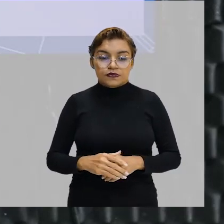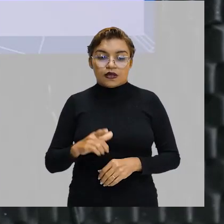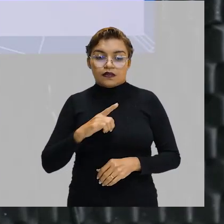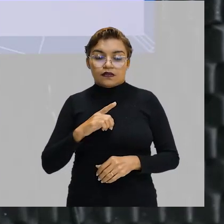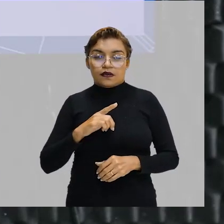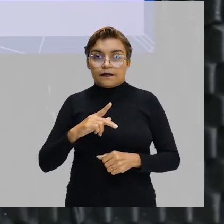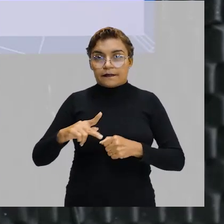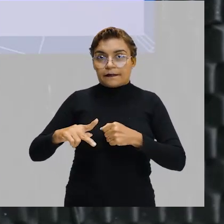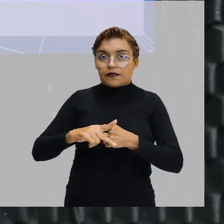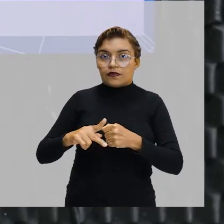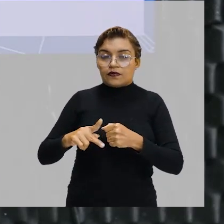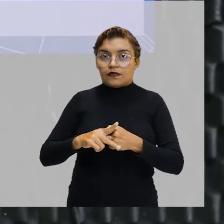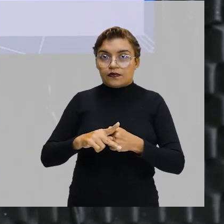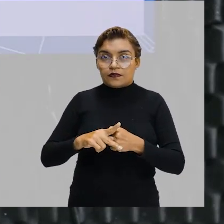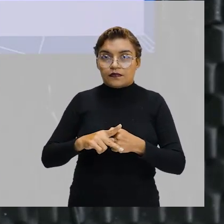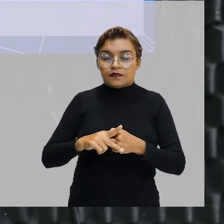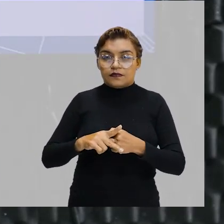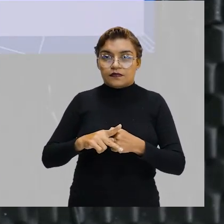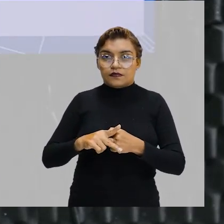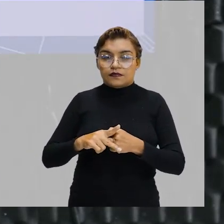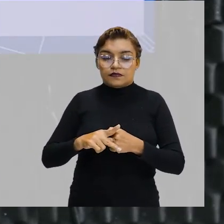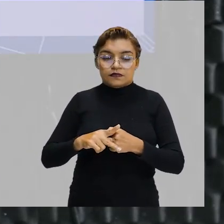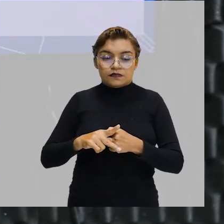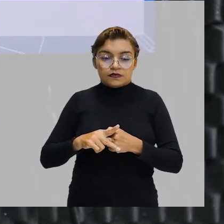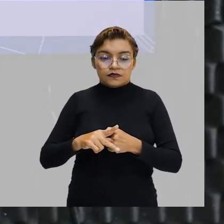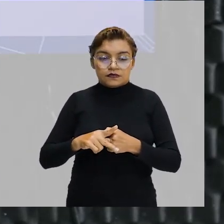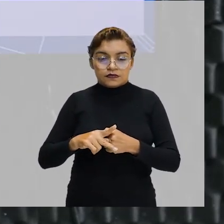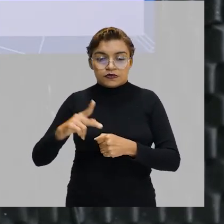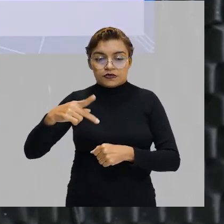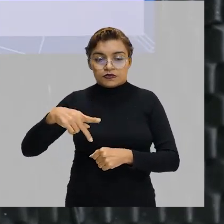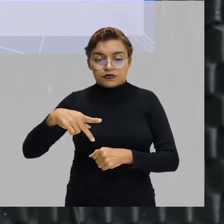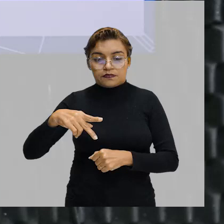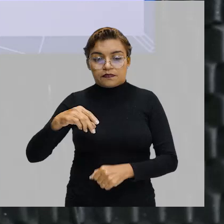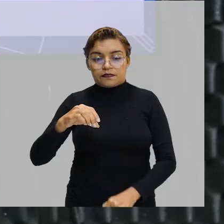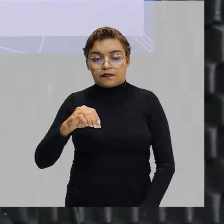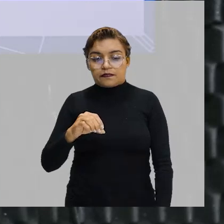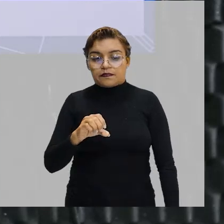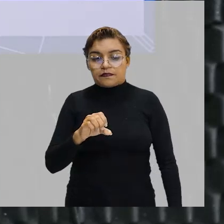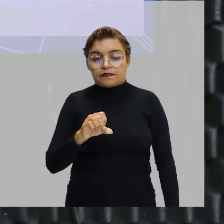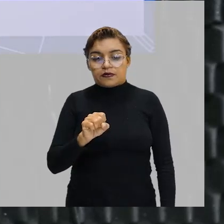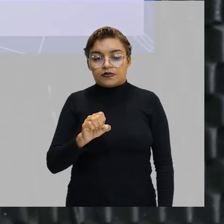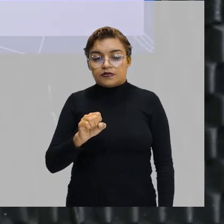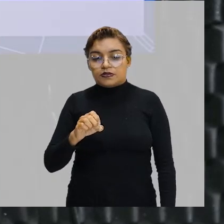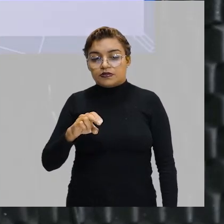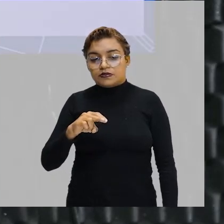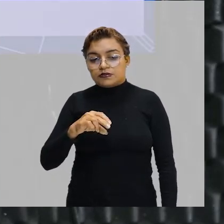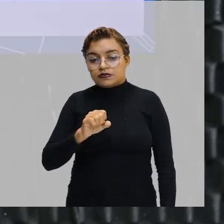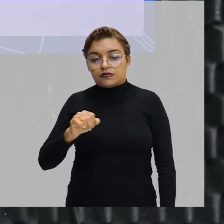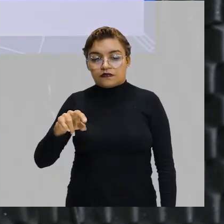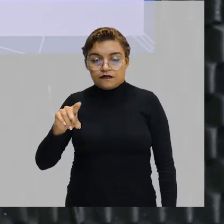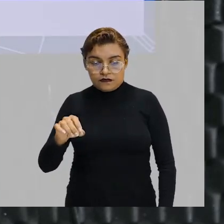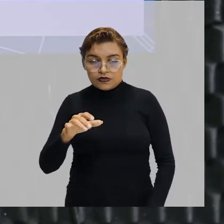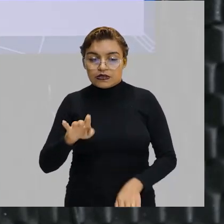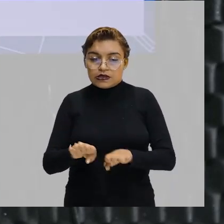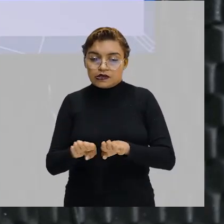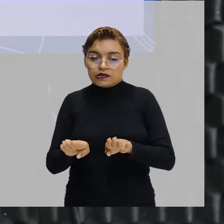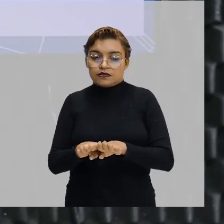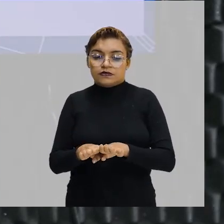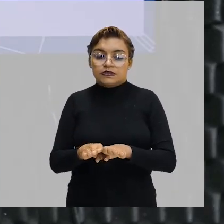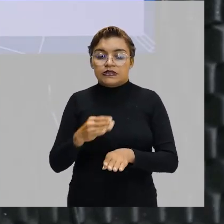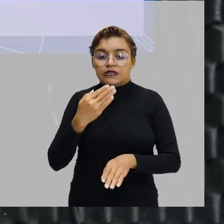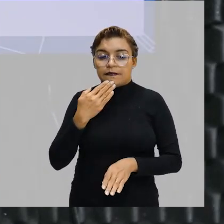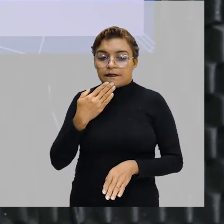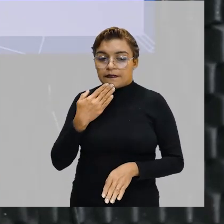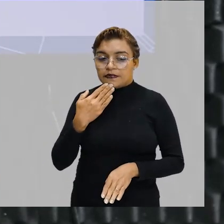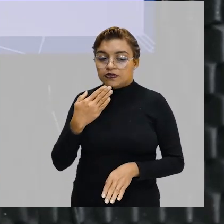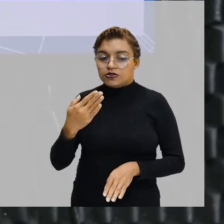possessivo, substantivo e advérbio. Na oração, eu é o sujeito da oração. Pedi o carro ao meu